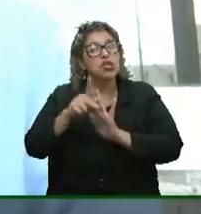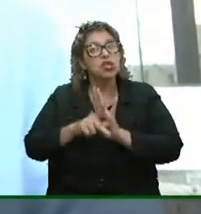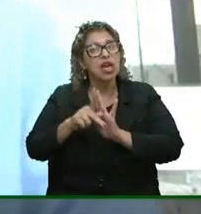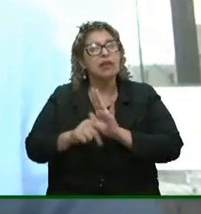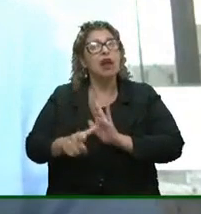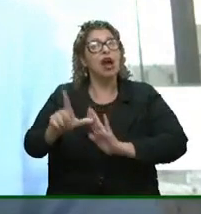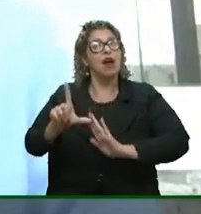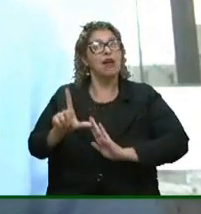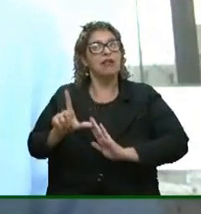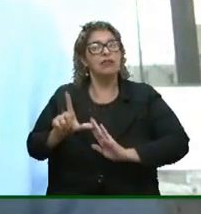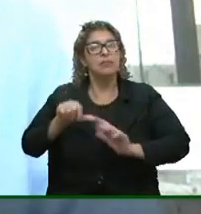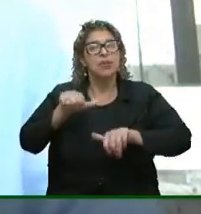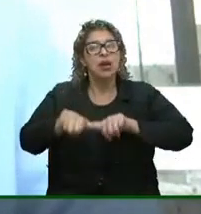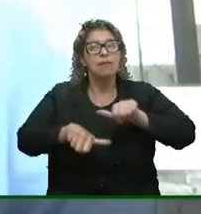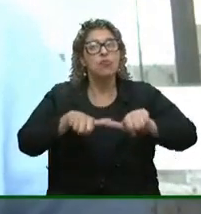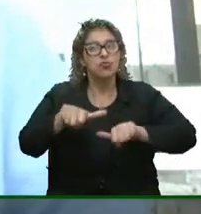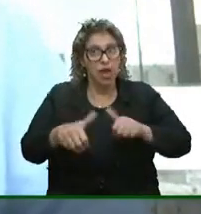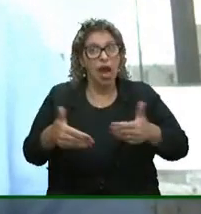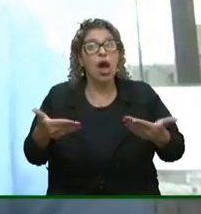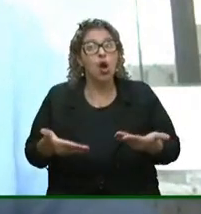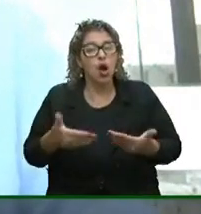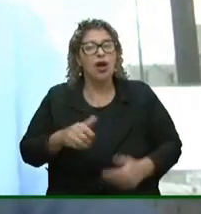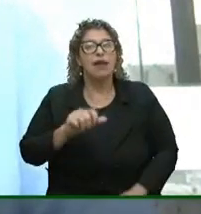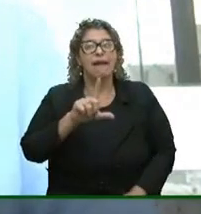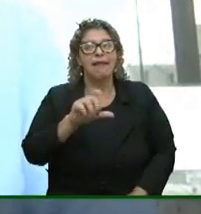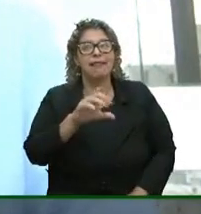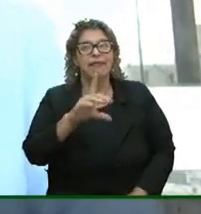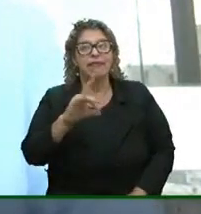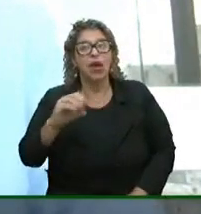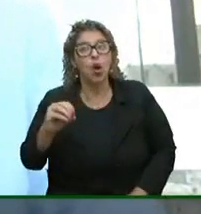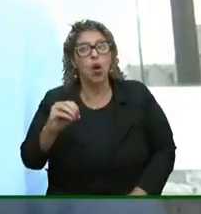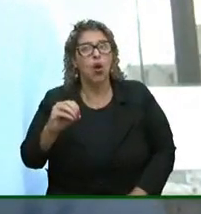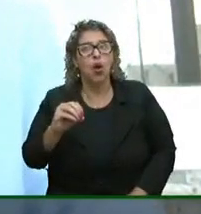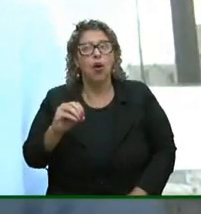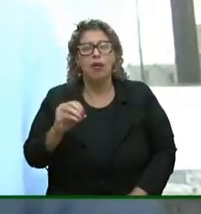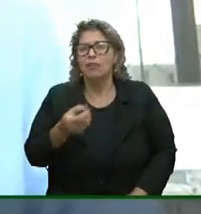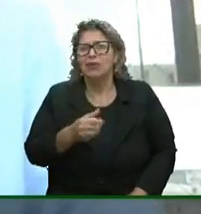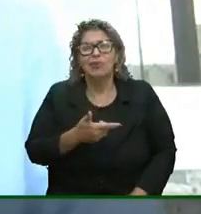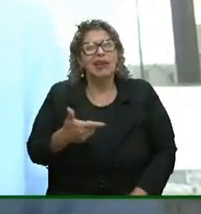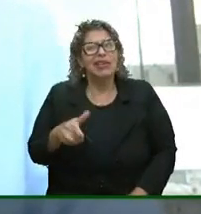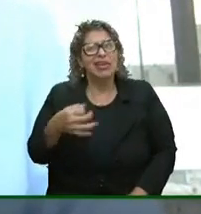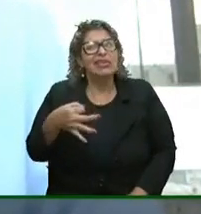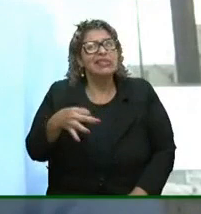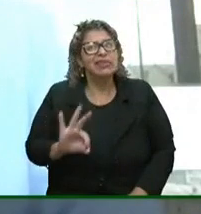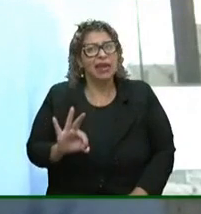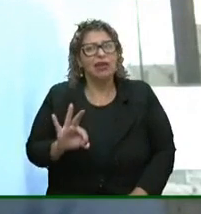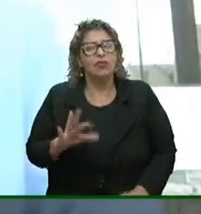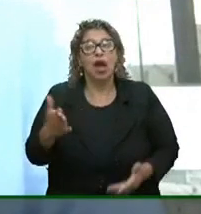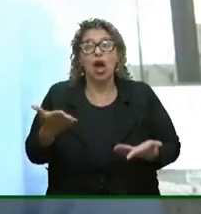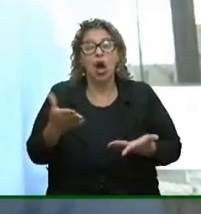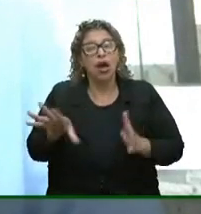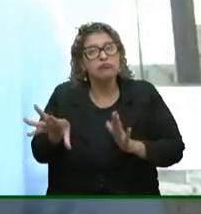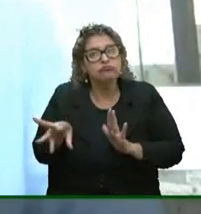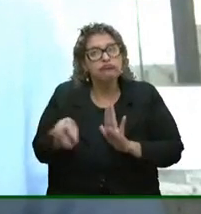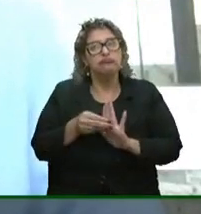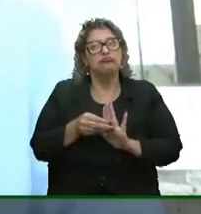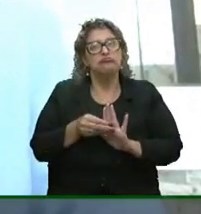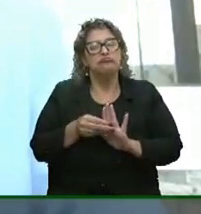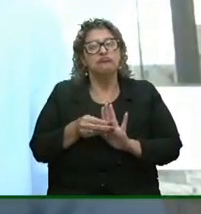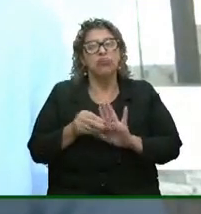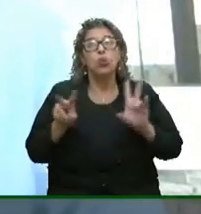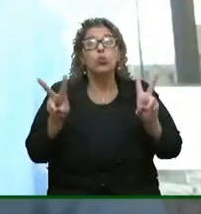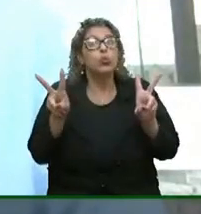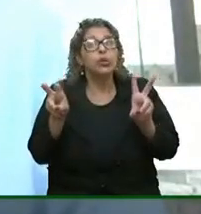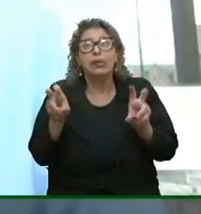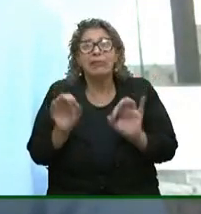ano para modificar a LDO, que está vindo agora, aplaudimos. Mas não é nada adequado inserir um tema que